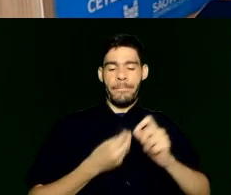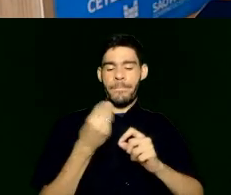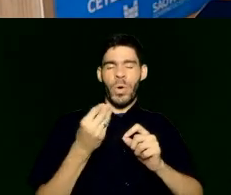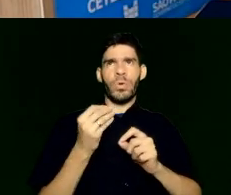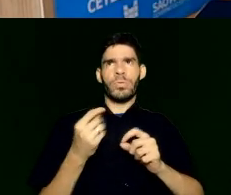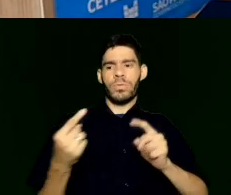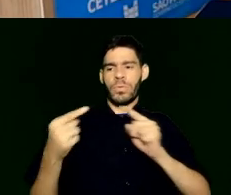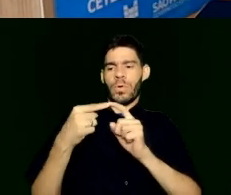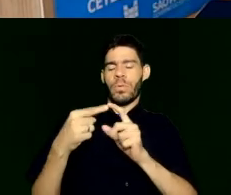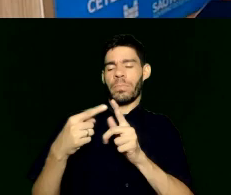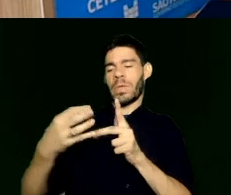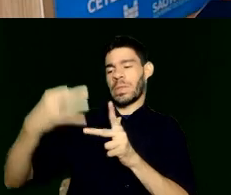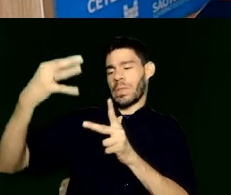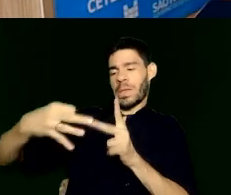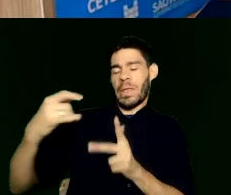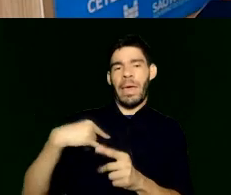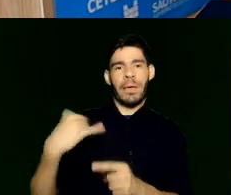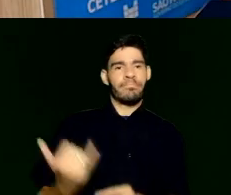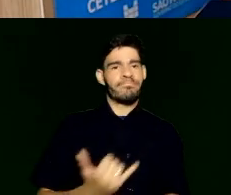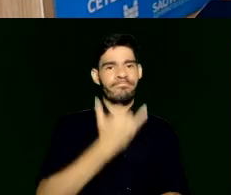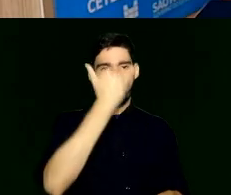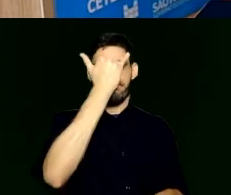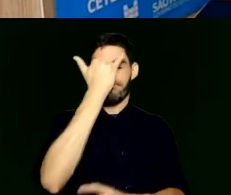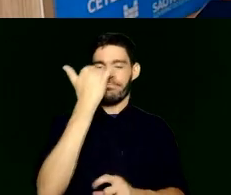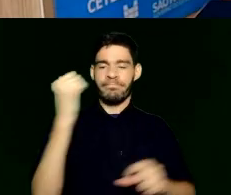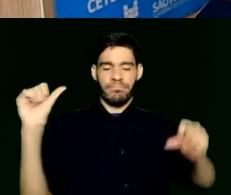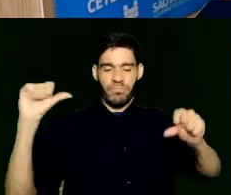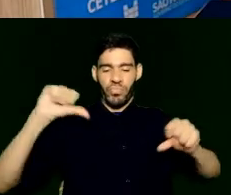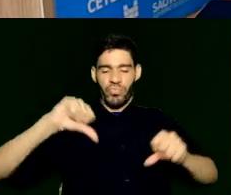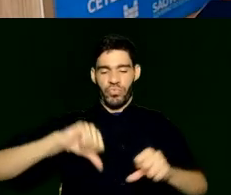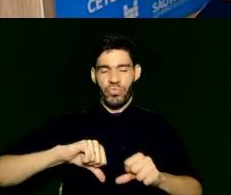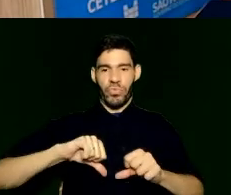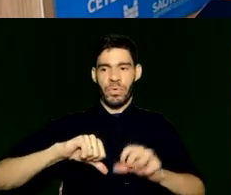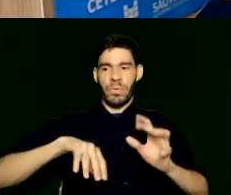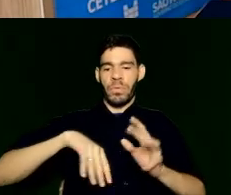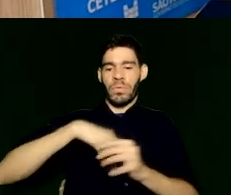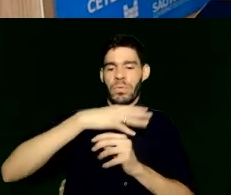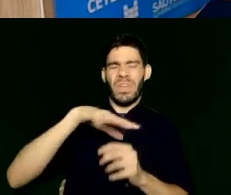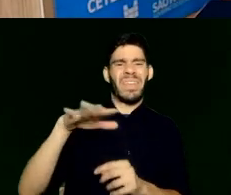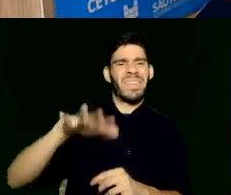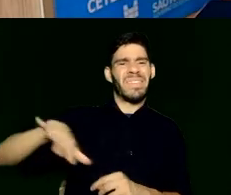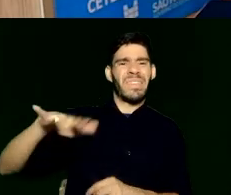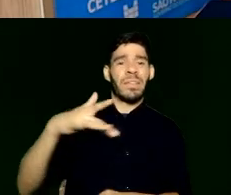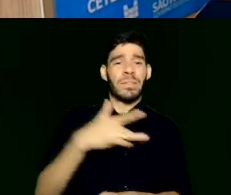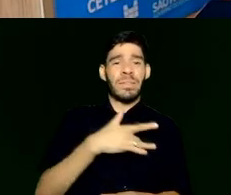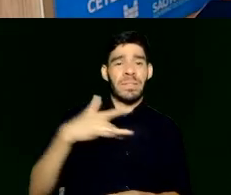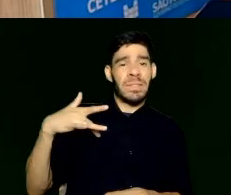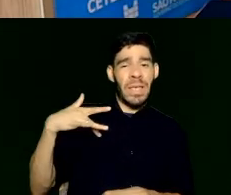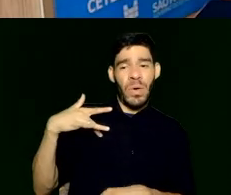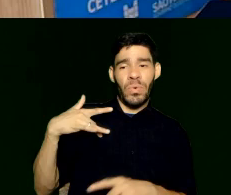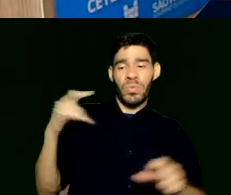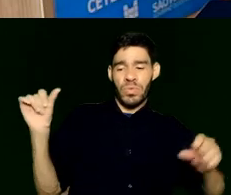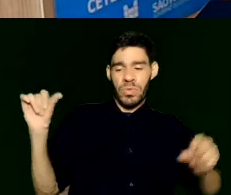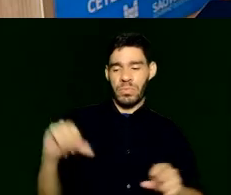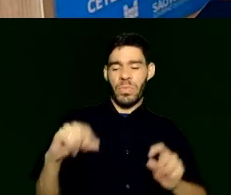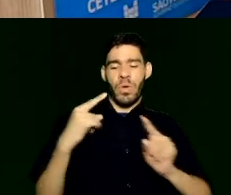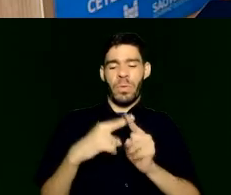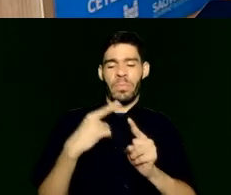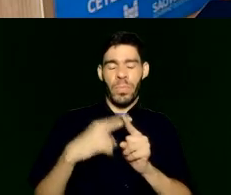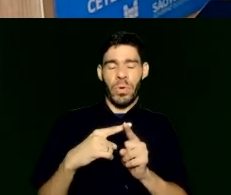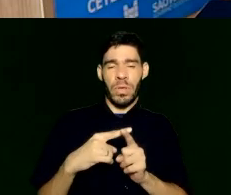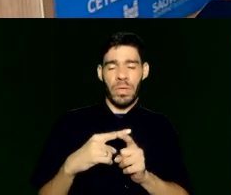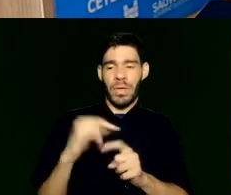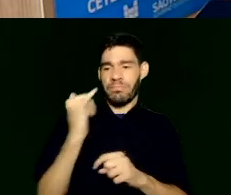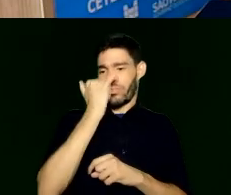ser classificada juridicamente como um desastre de origem de zoonose, mas desastre muito